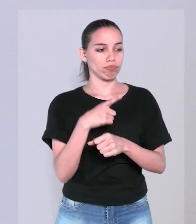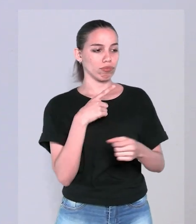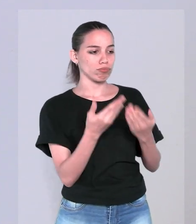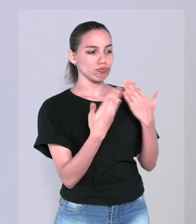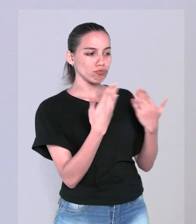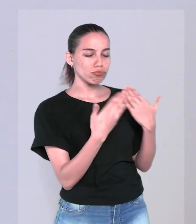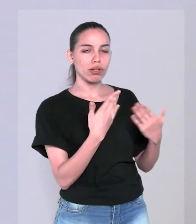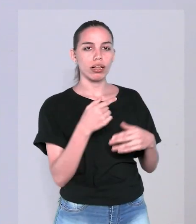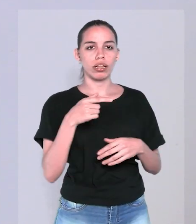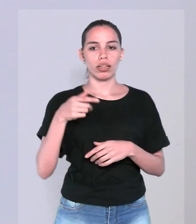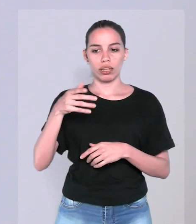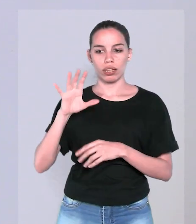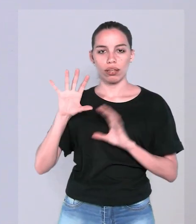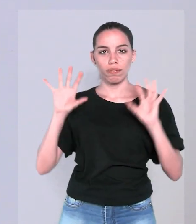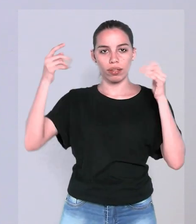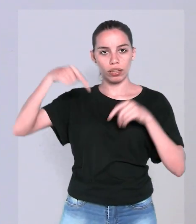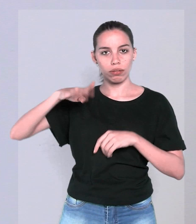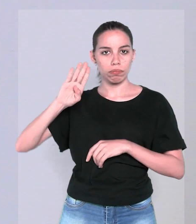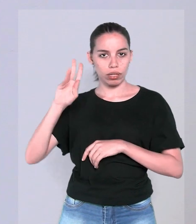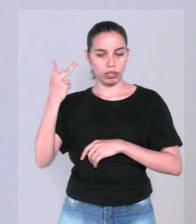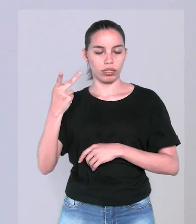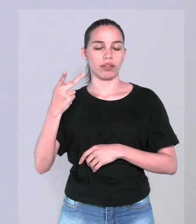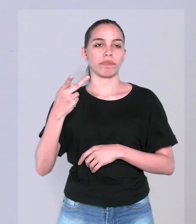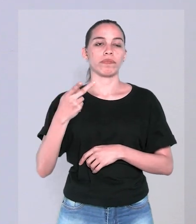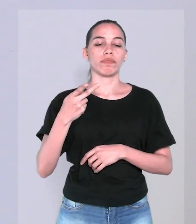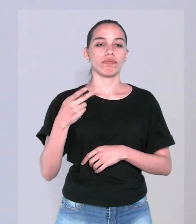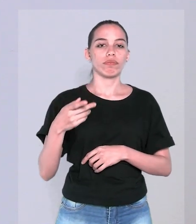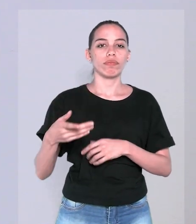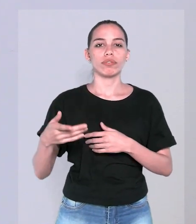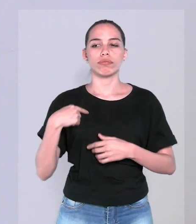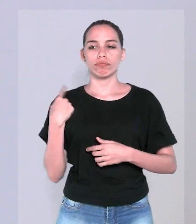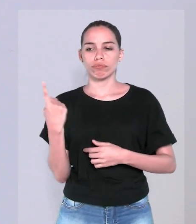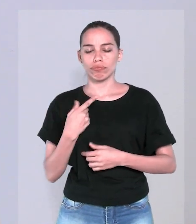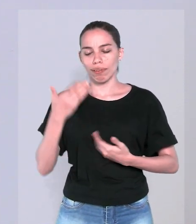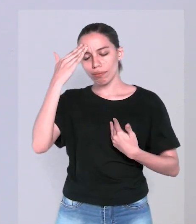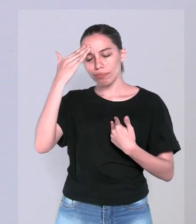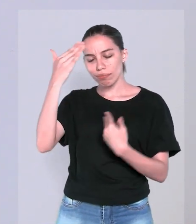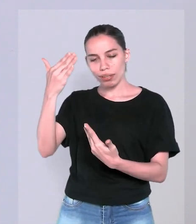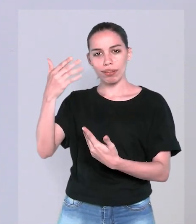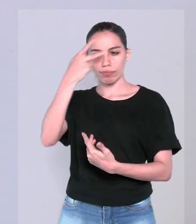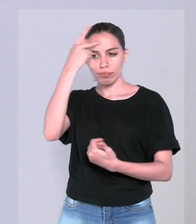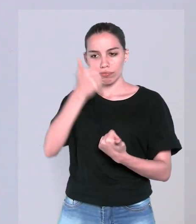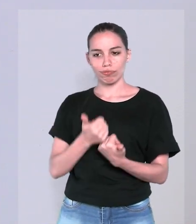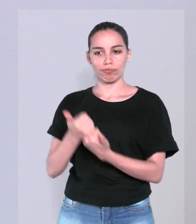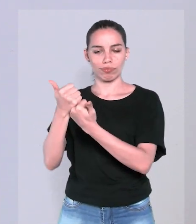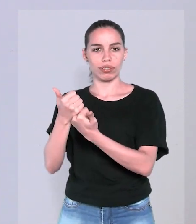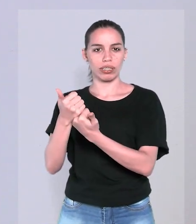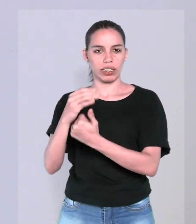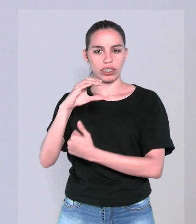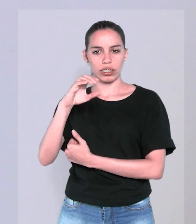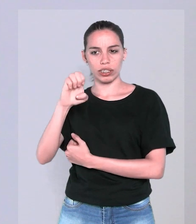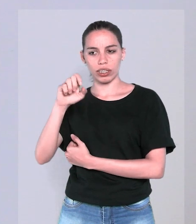e eventos em Belo Horizonte e diversas capitais brasileiras. O escritor e apresentador Afonso Borges é um homem branco